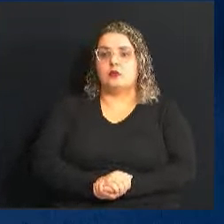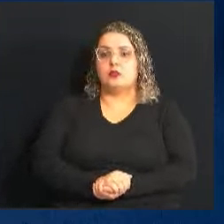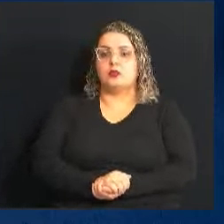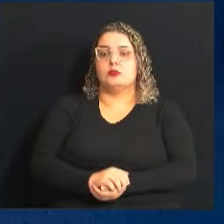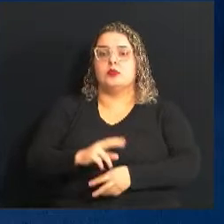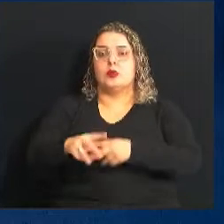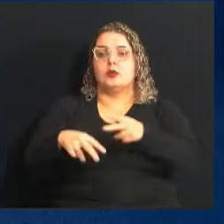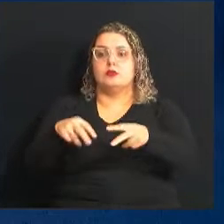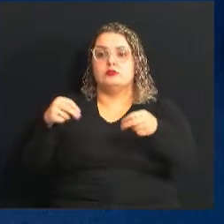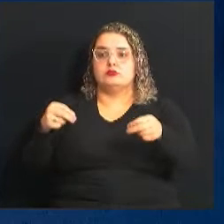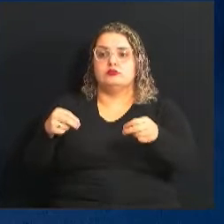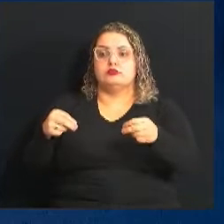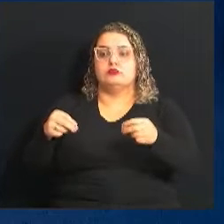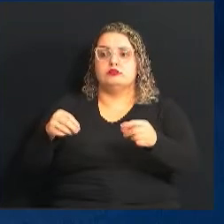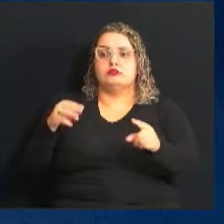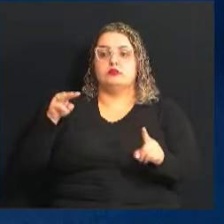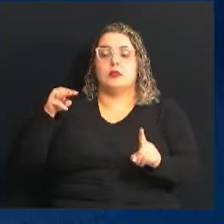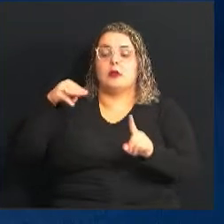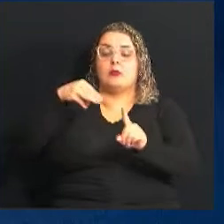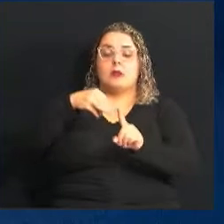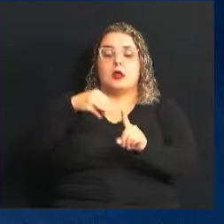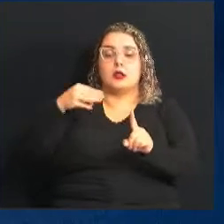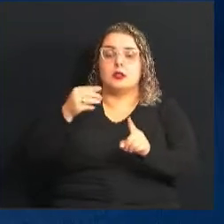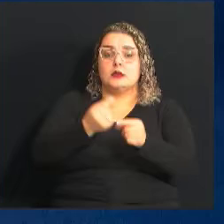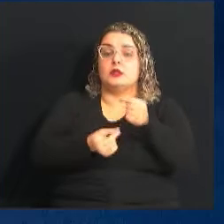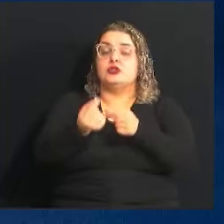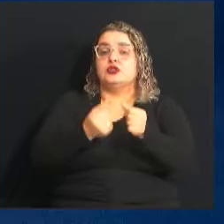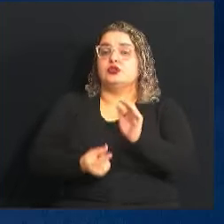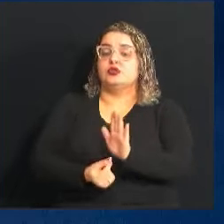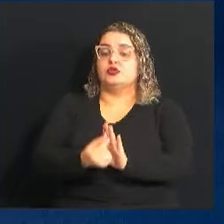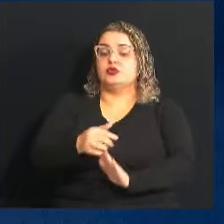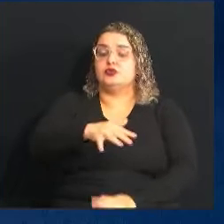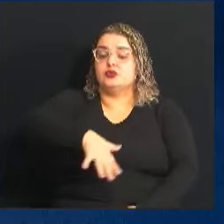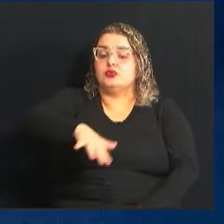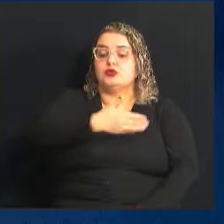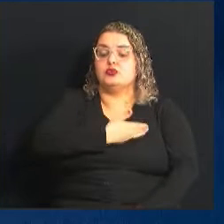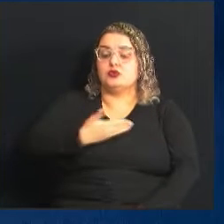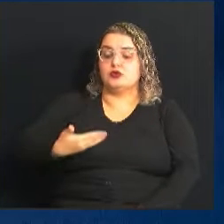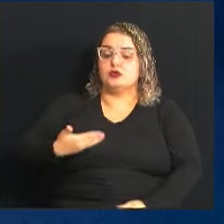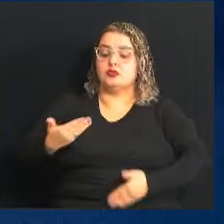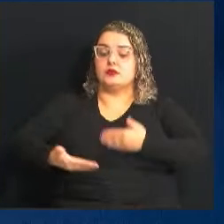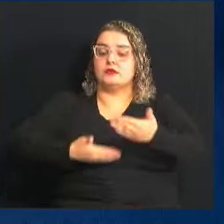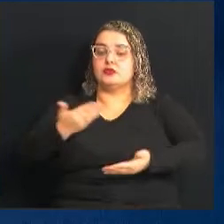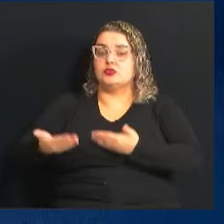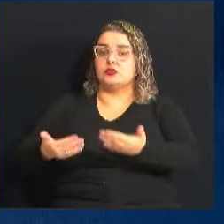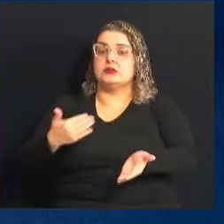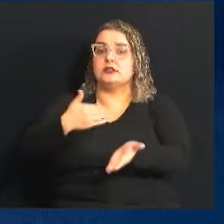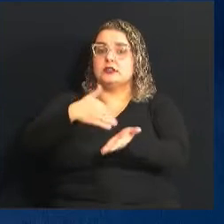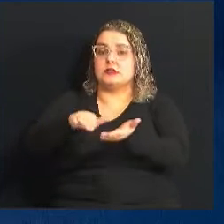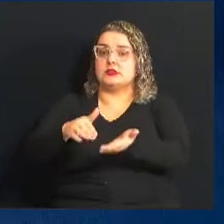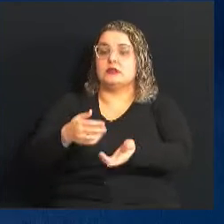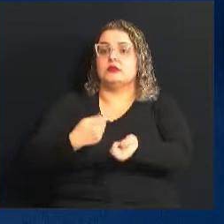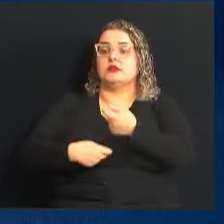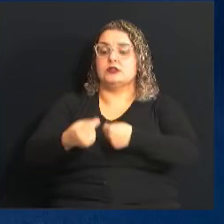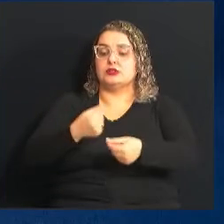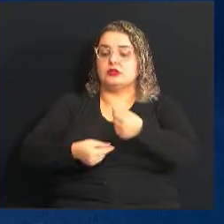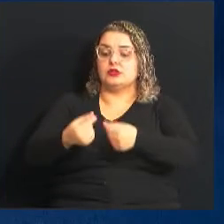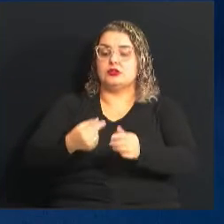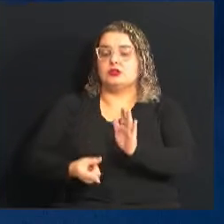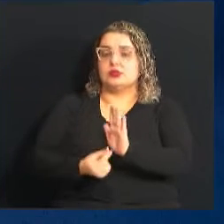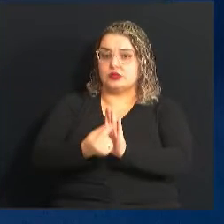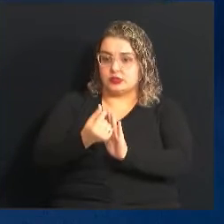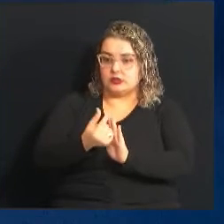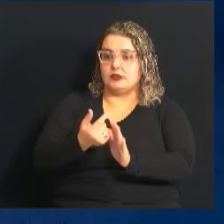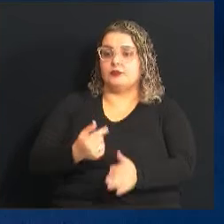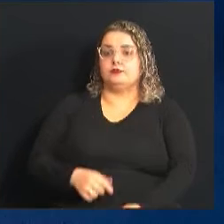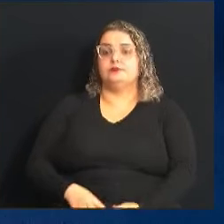por atingimento de metas de finanças dos servidores lotados na Secretaria Municipal de Finanças. Na